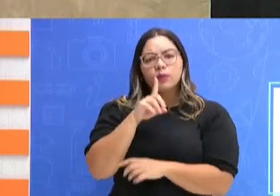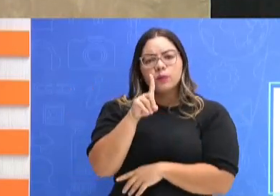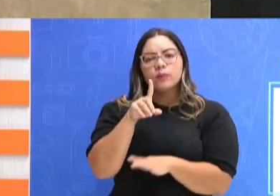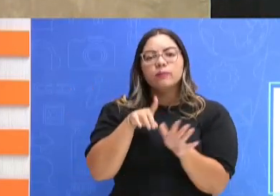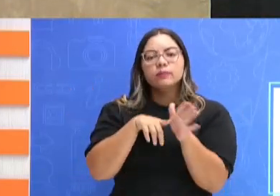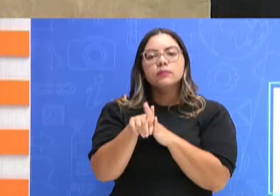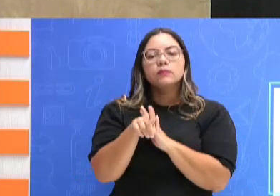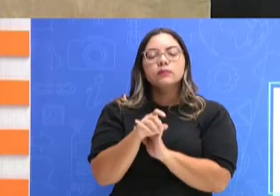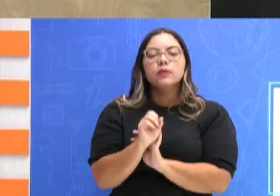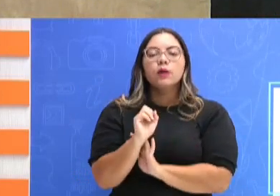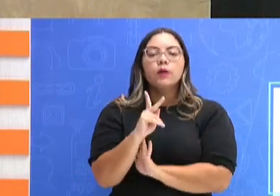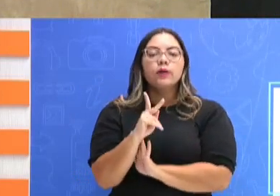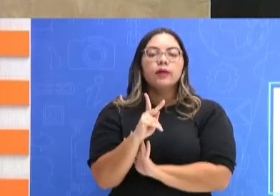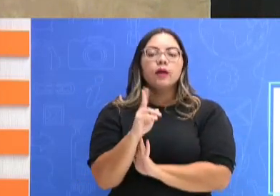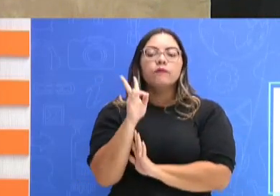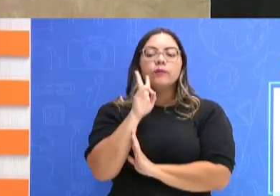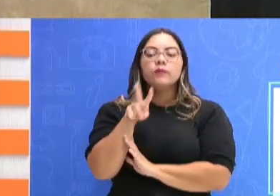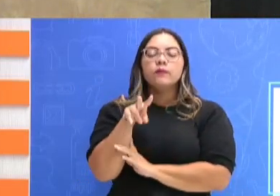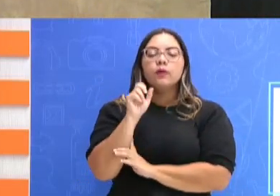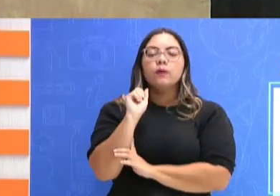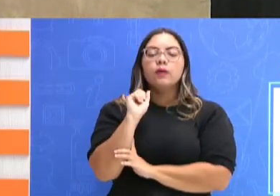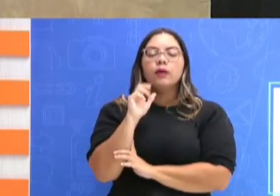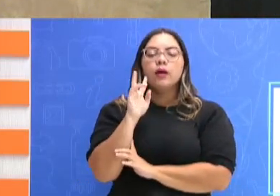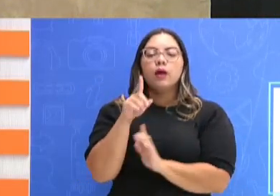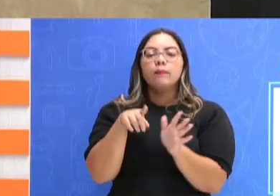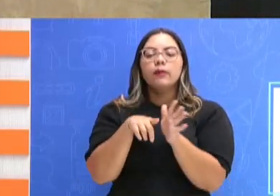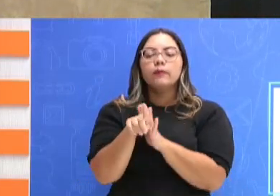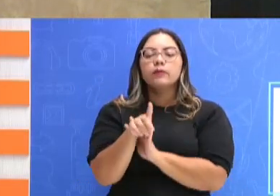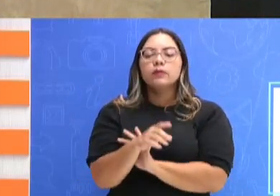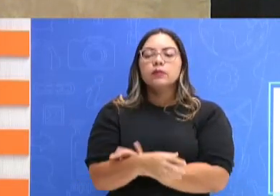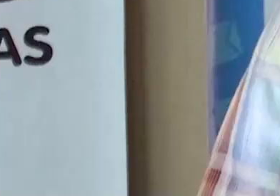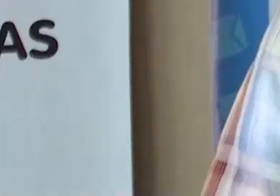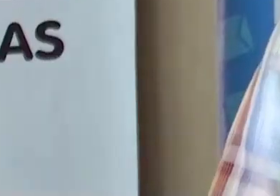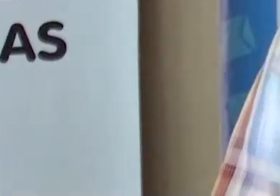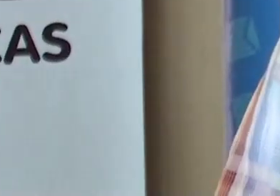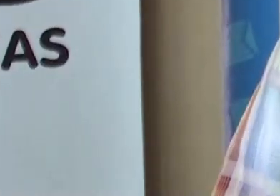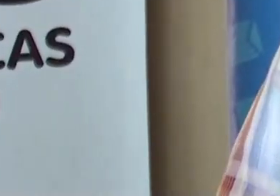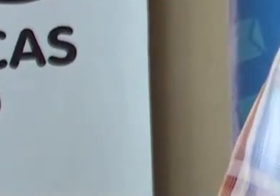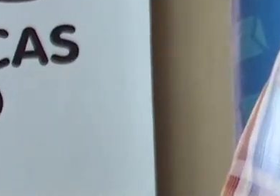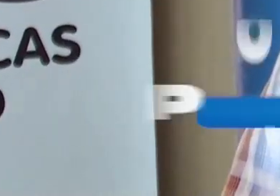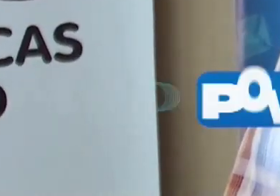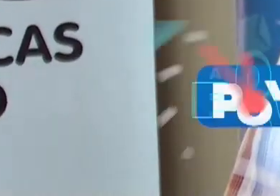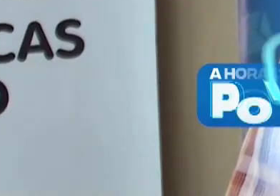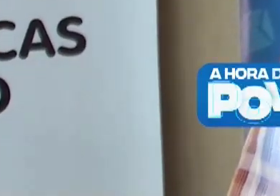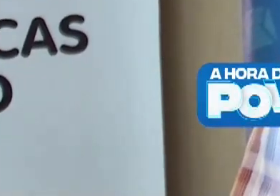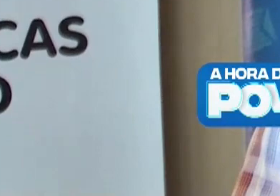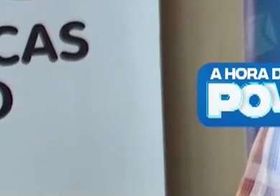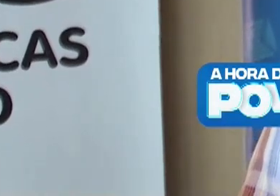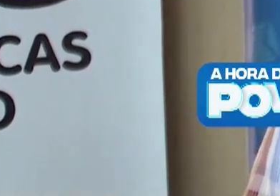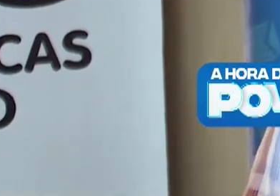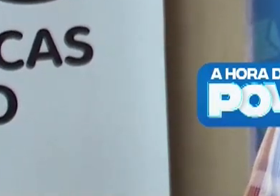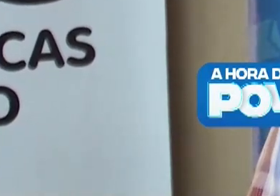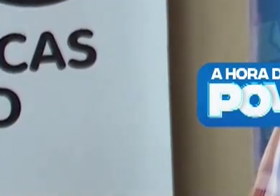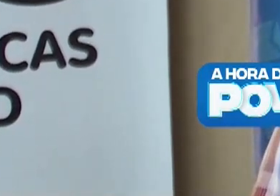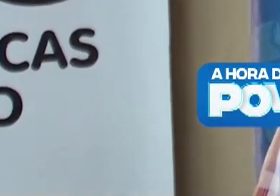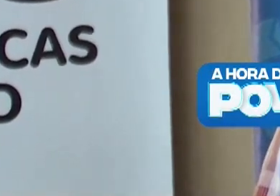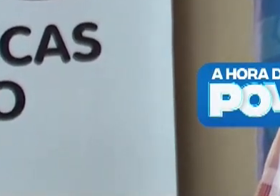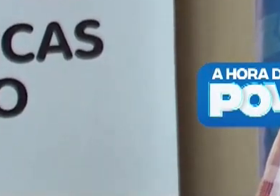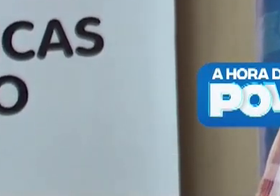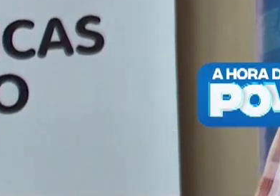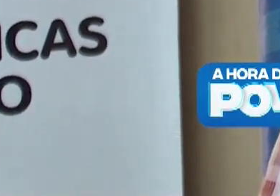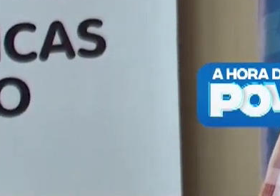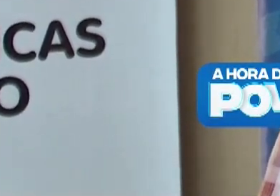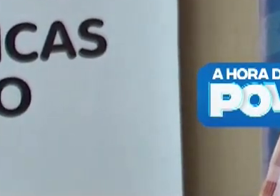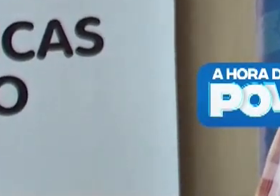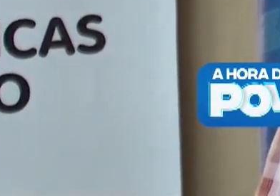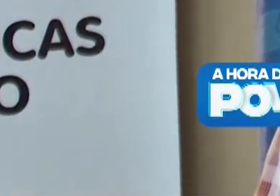uma? Ok, então. Vamos ver a última pergunta aí. Bota no ar. Eu me chamo Edilson da Coab, daqui de